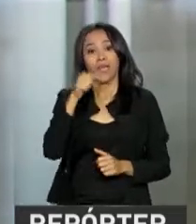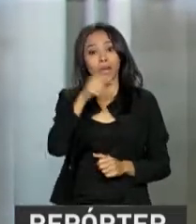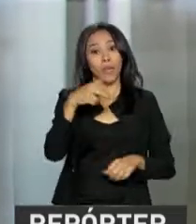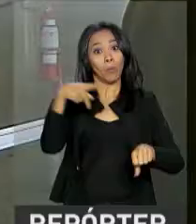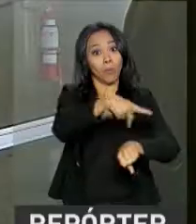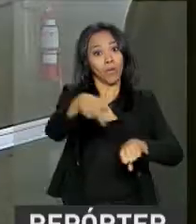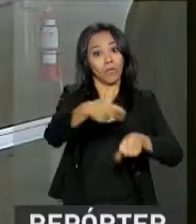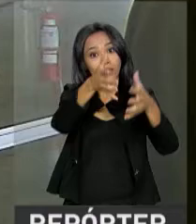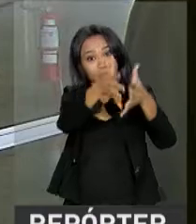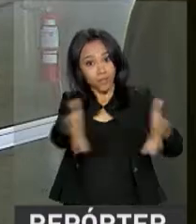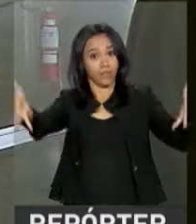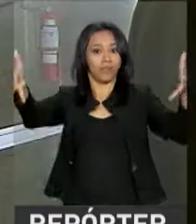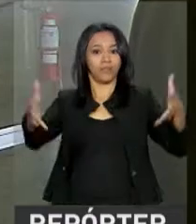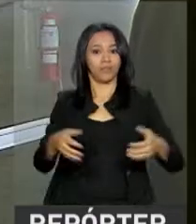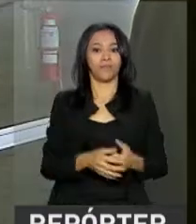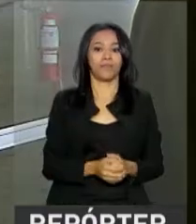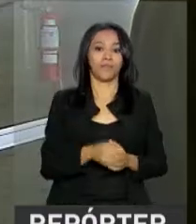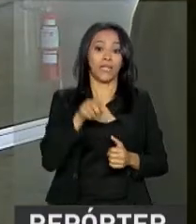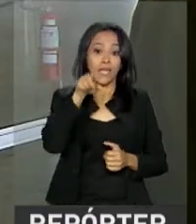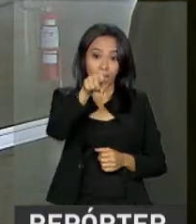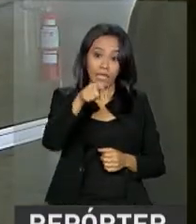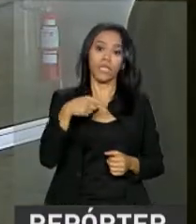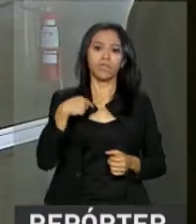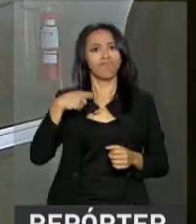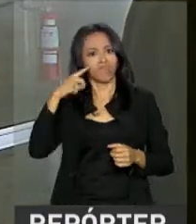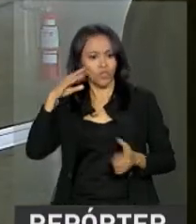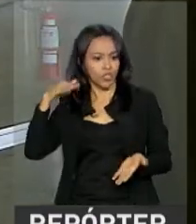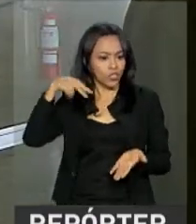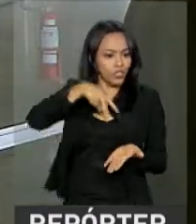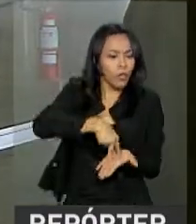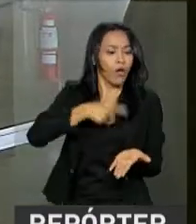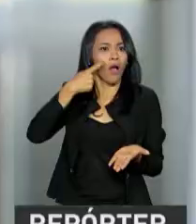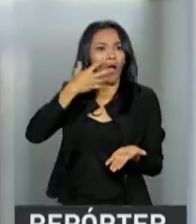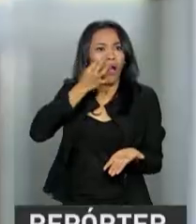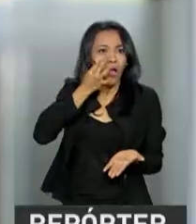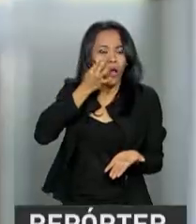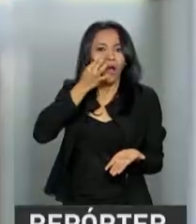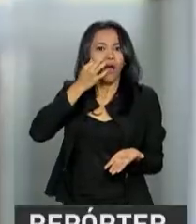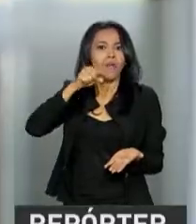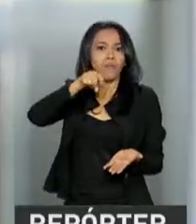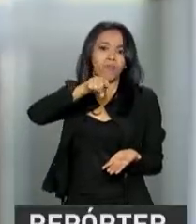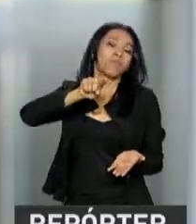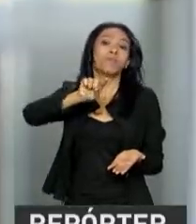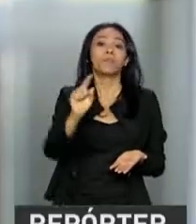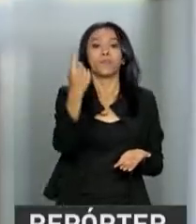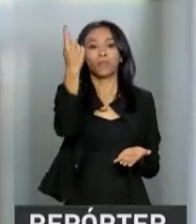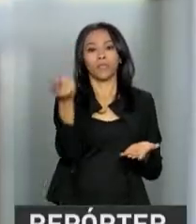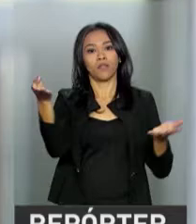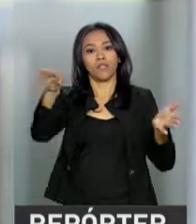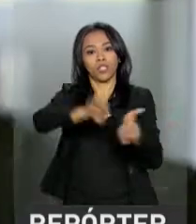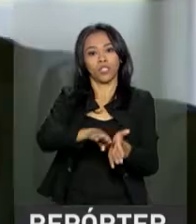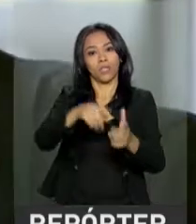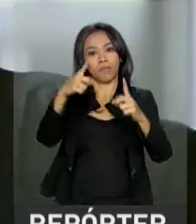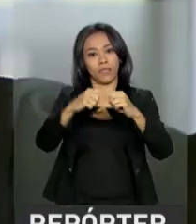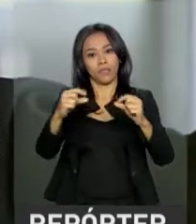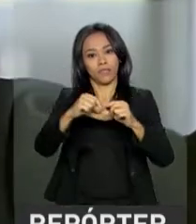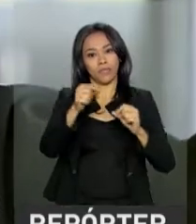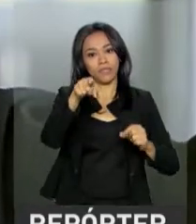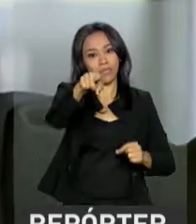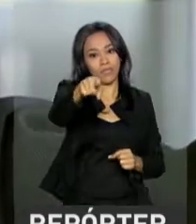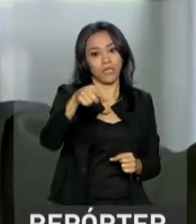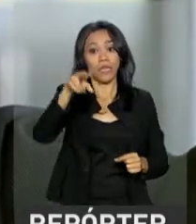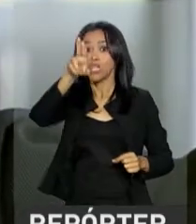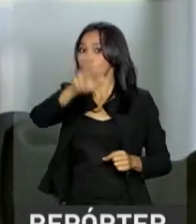grande expectativa que foi confirmada primeiro imigrante chinesa se estabelecer em brasília mestre ivo